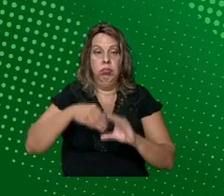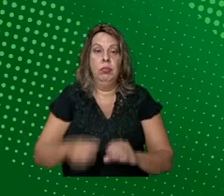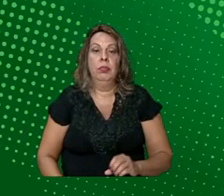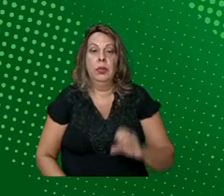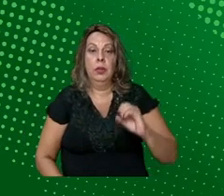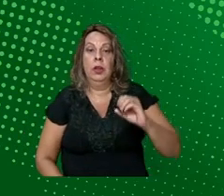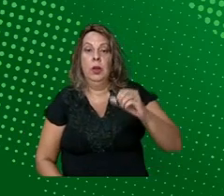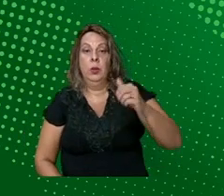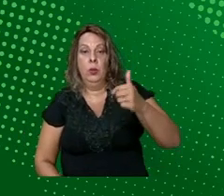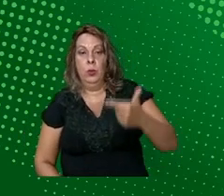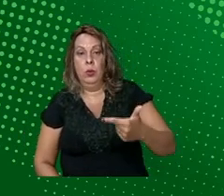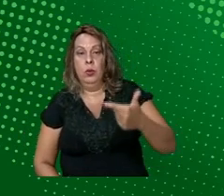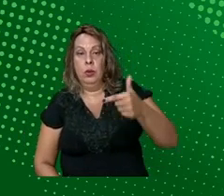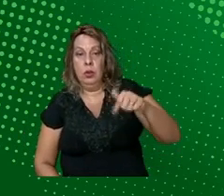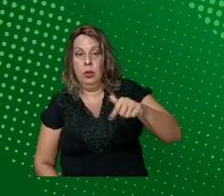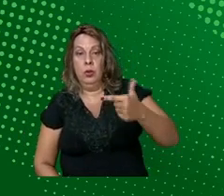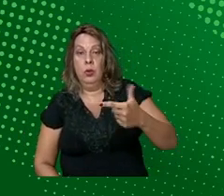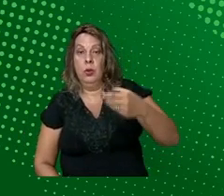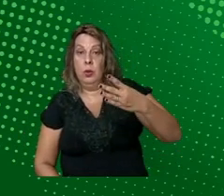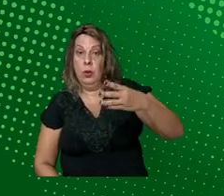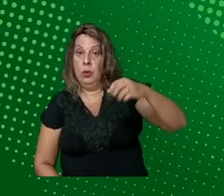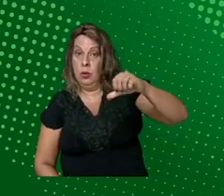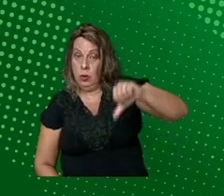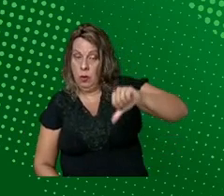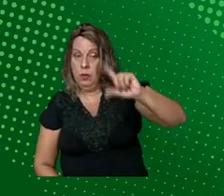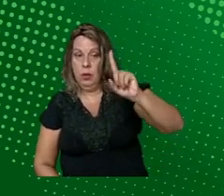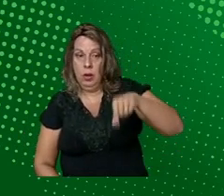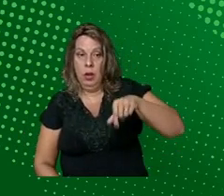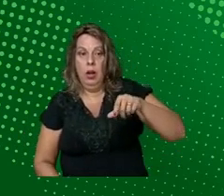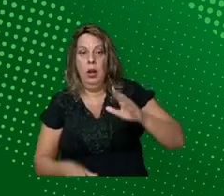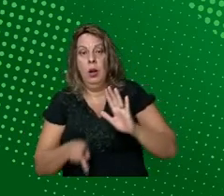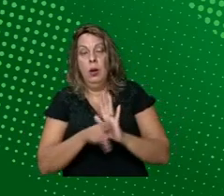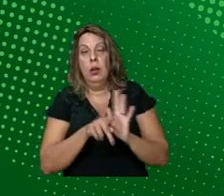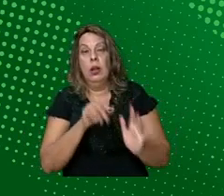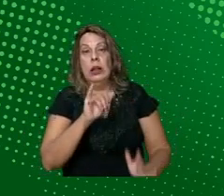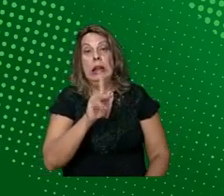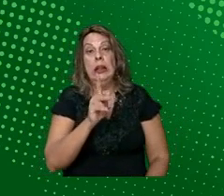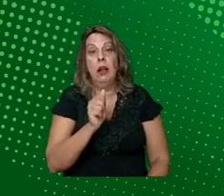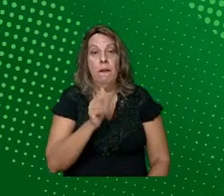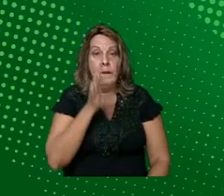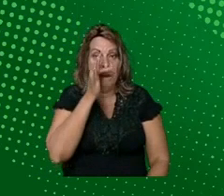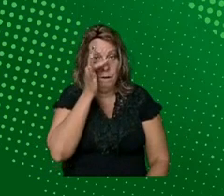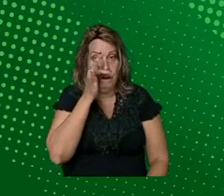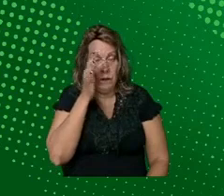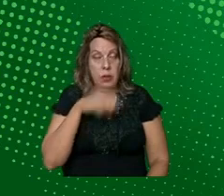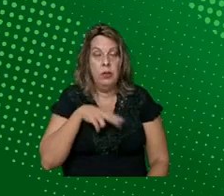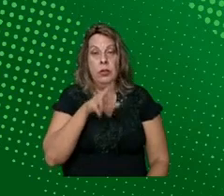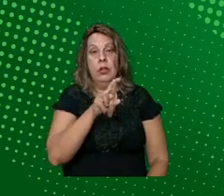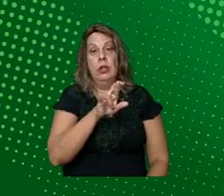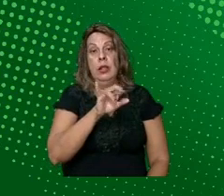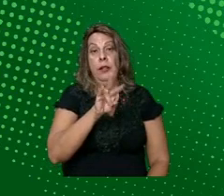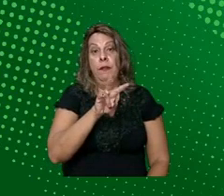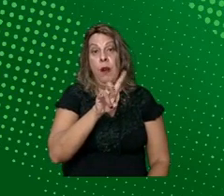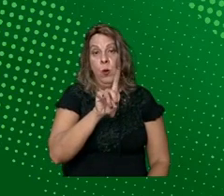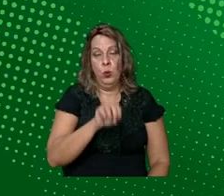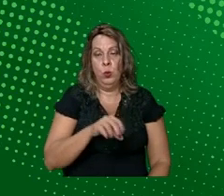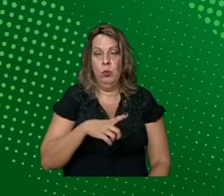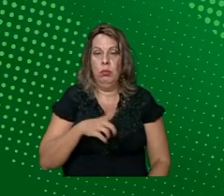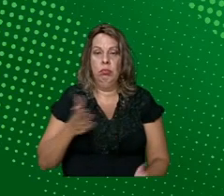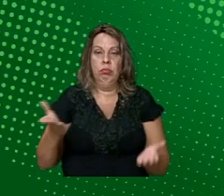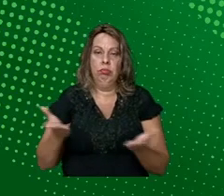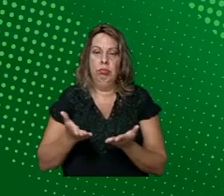027249 pertence ao Rivaldo Rodrigues, Ilha das Flores. Adquiriu lá no Zé de Mila Mercearia, em Neópolis, parabéns! E